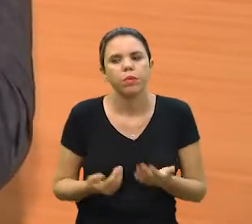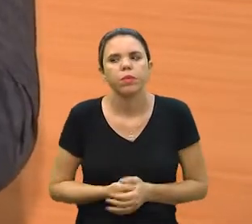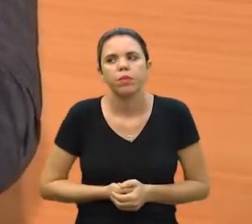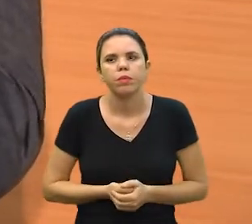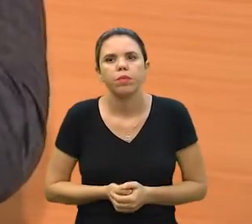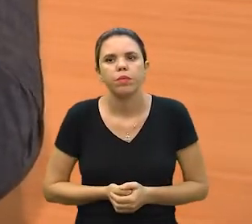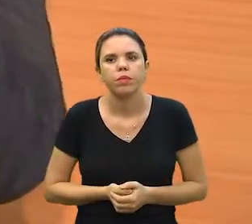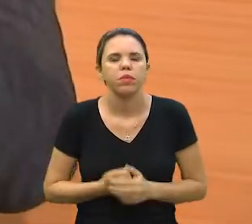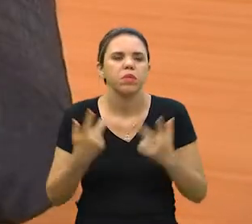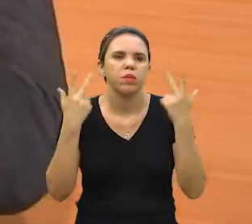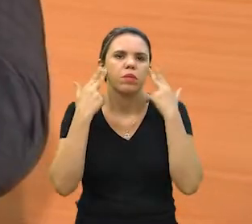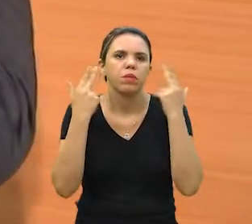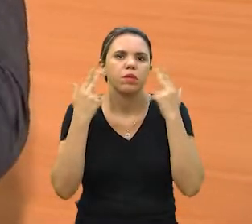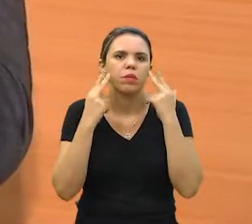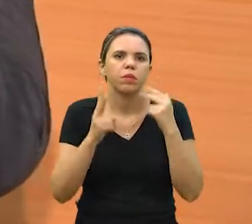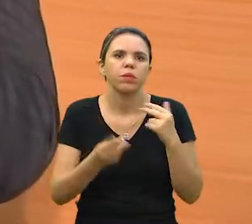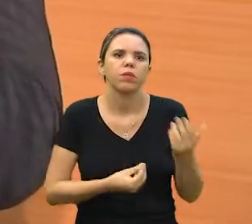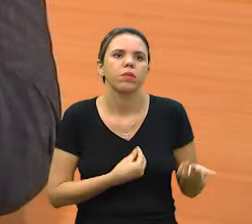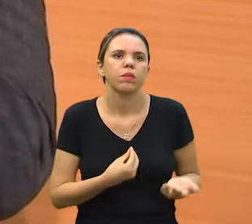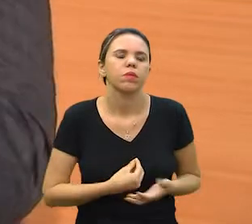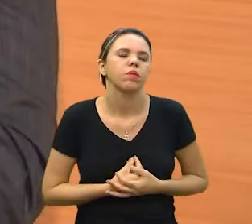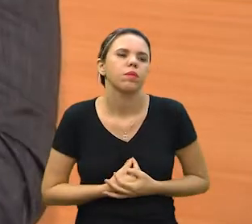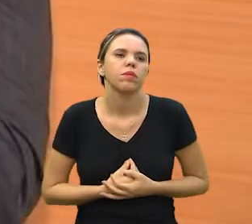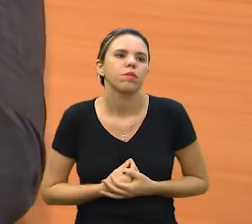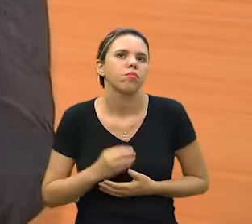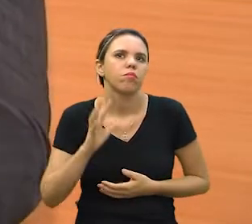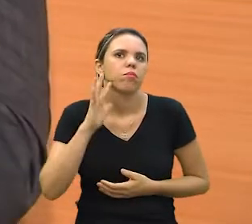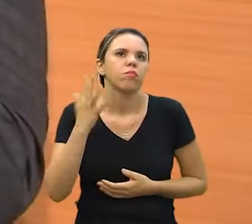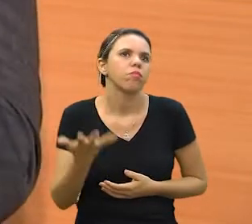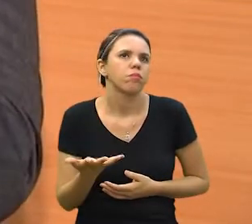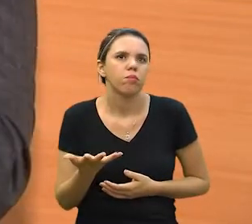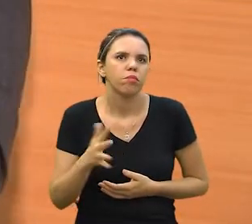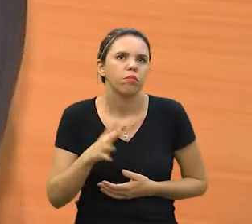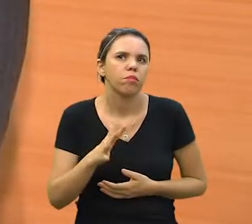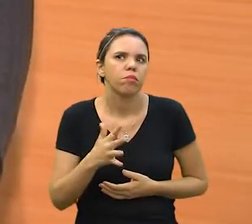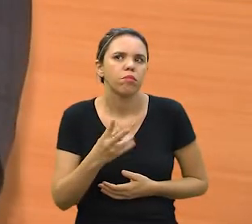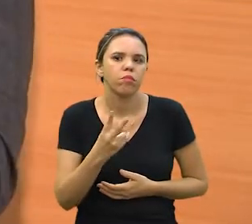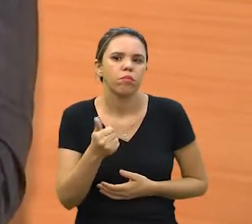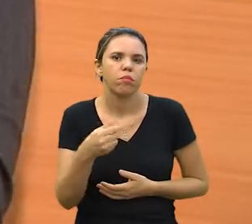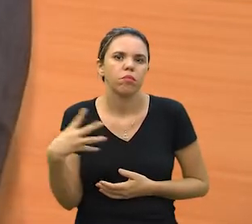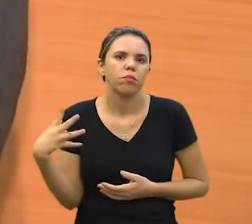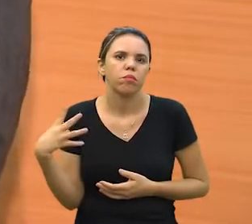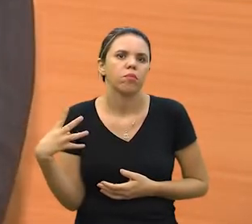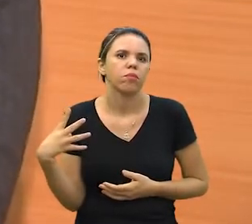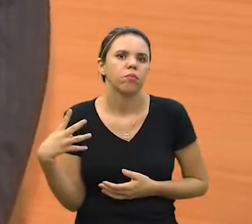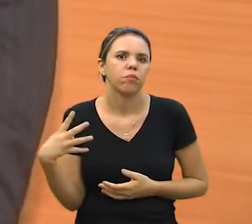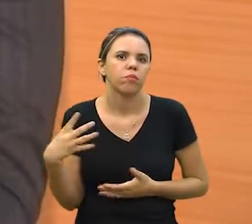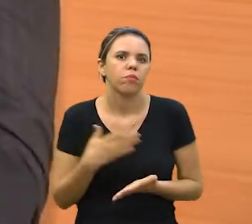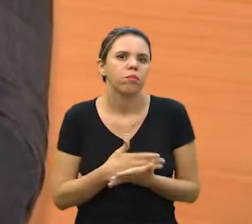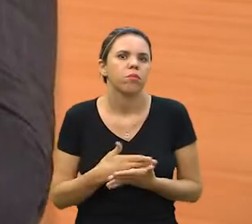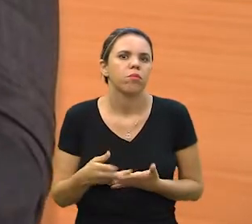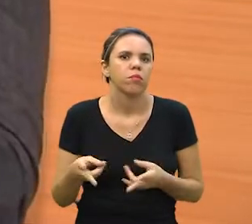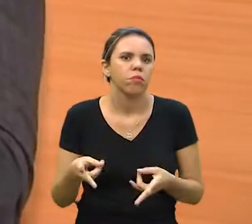certa maneira que, não, tá normal, vamos tocar nossa vida. Até que de repente, em mais ou menos 2014, né, a gente começou a ver que